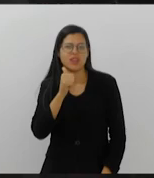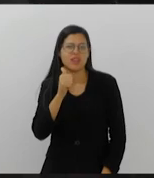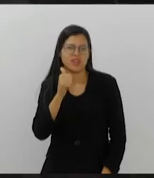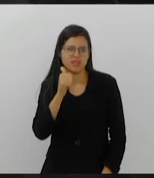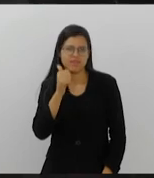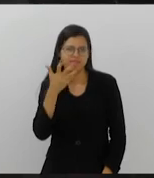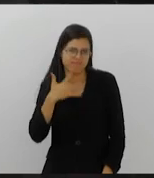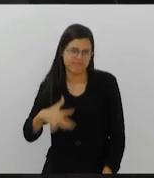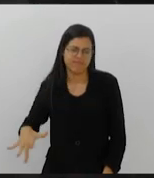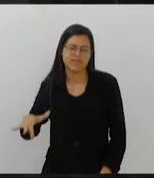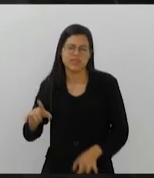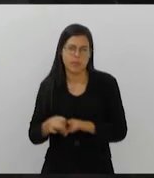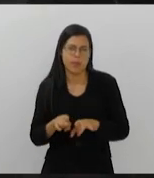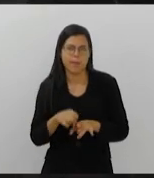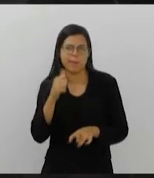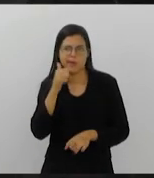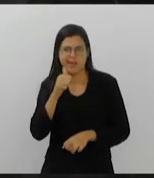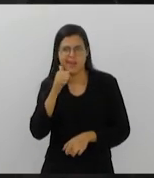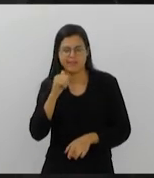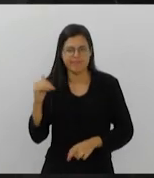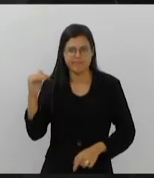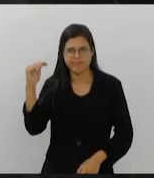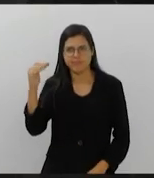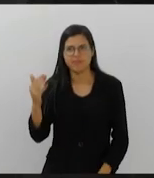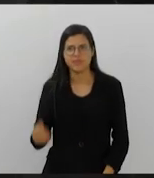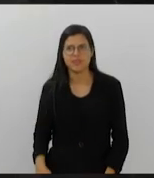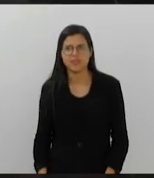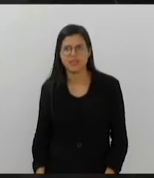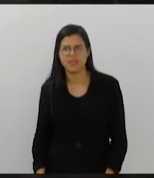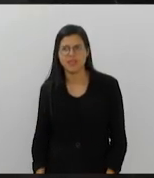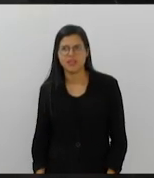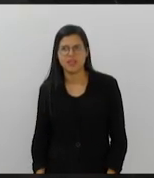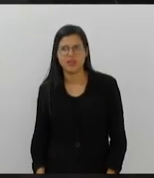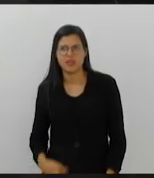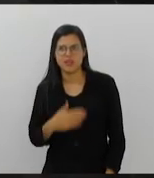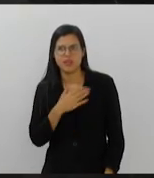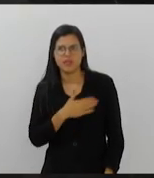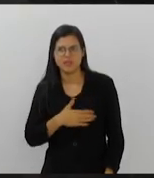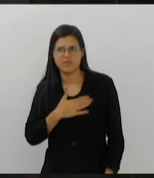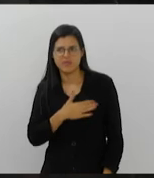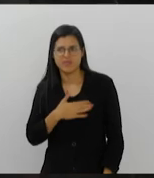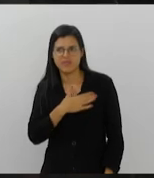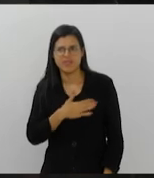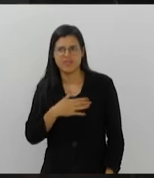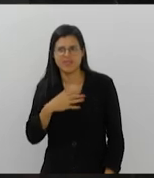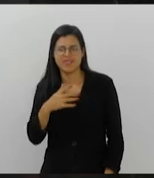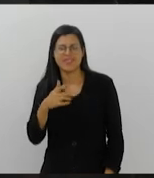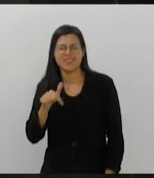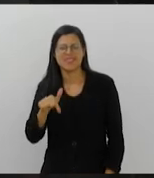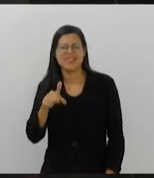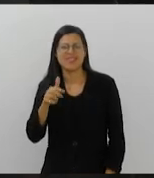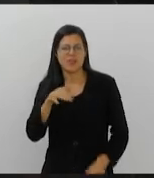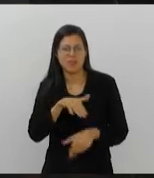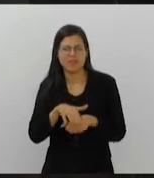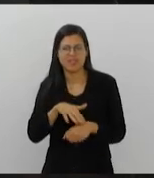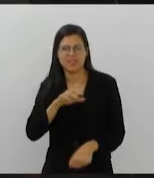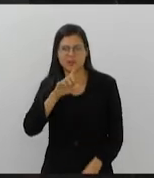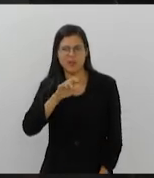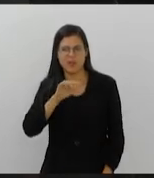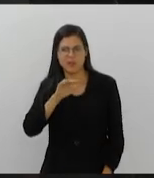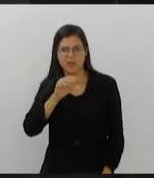E eu me envolvi com as palavras do Lucas e fui sondar, fui ver. E realmente o